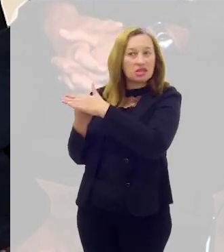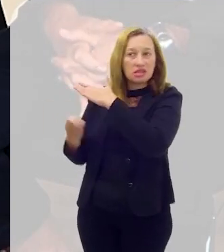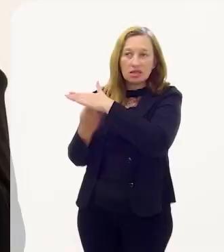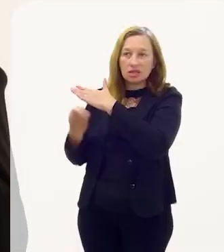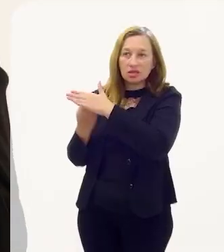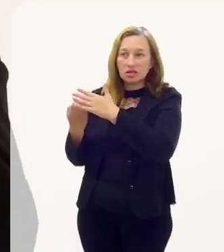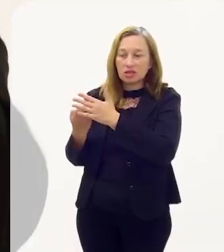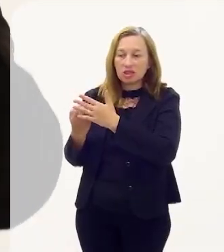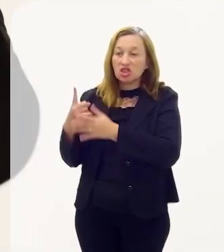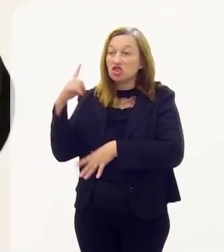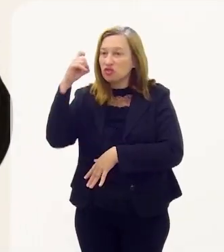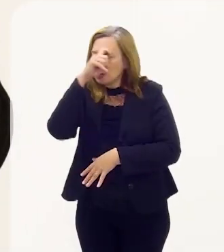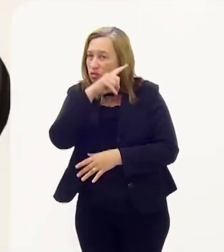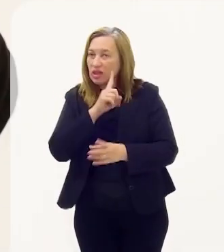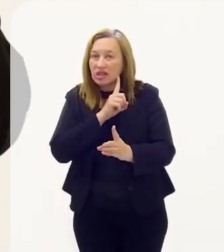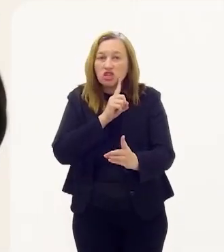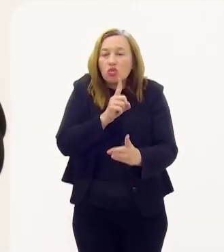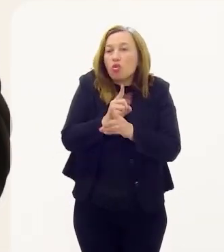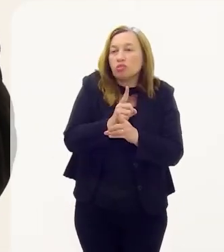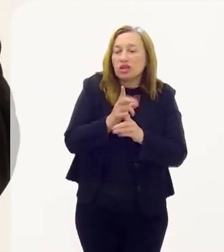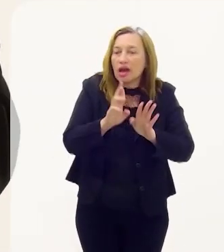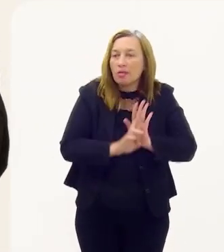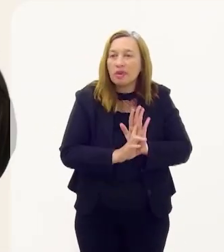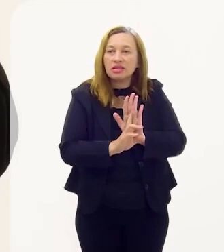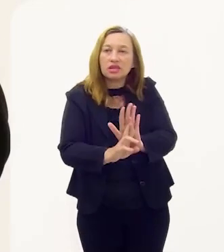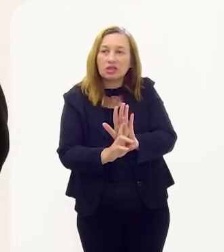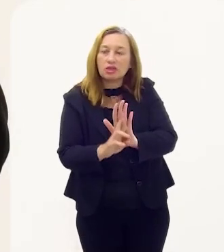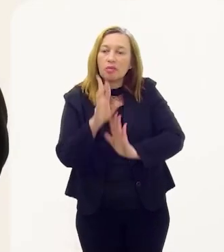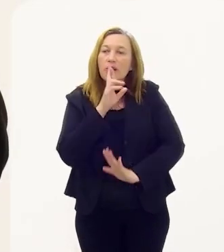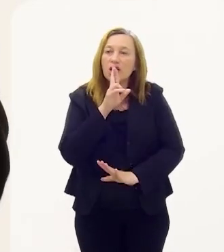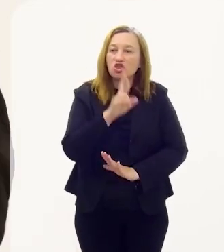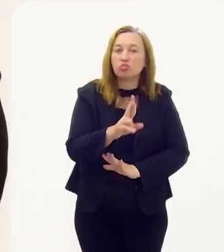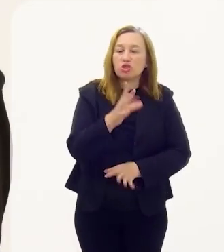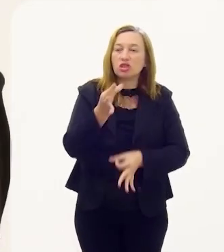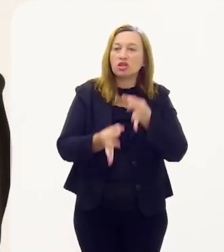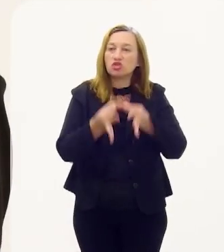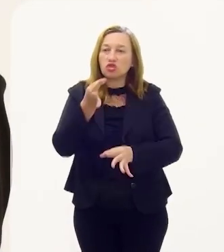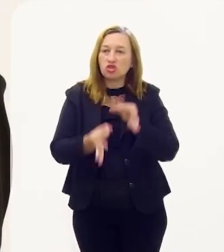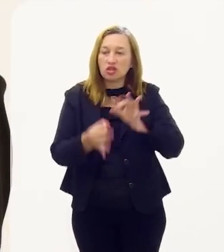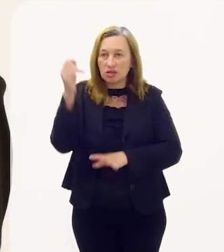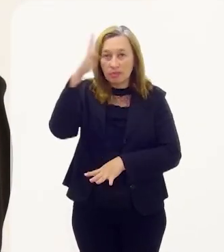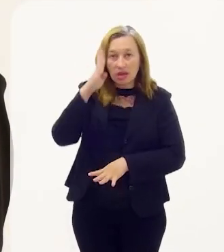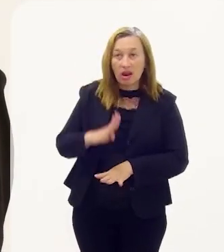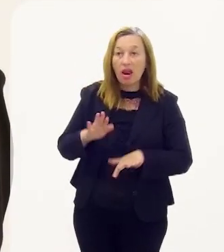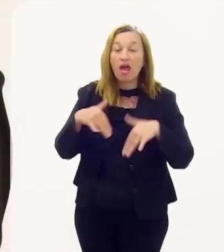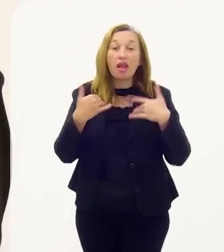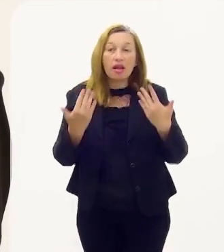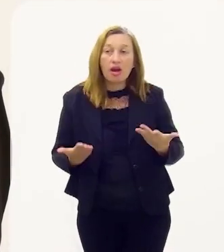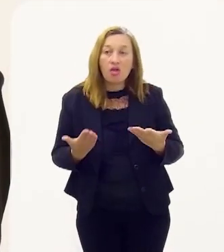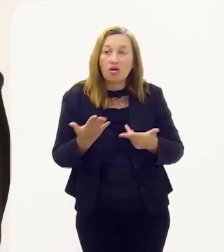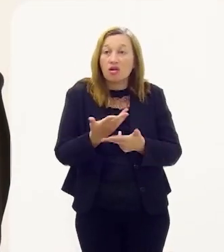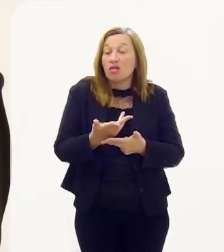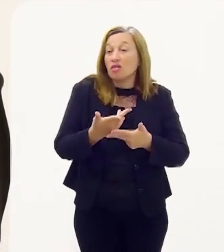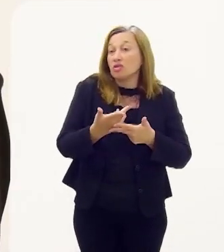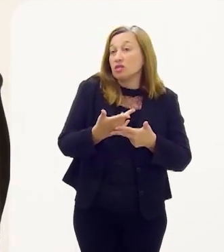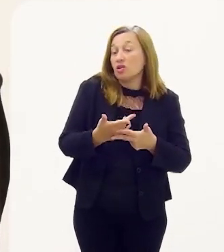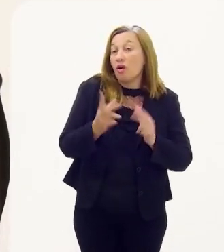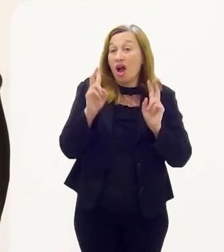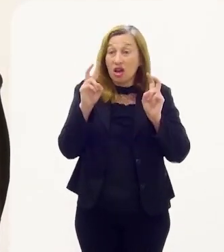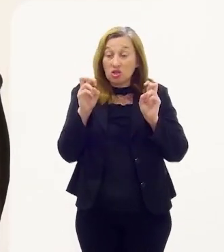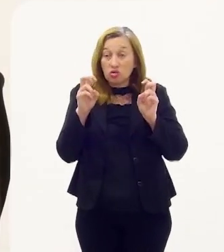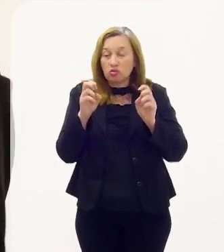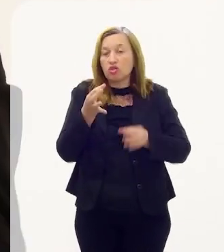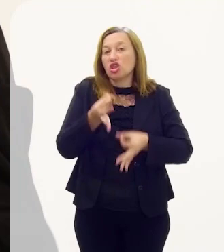conseguia, até dificuldade de encontrar algum representante para responder perante a justiça brasileira. Então, são situações